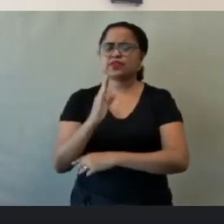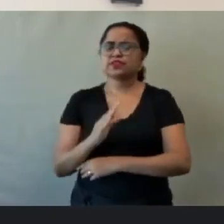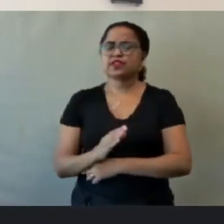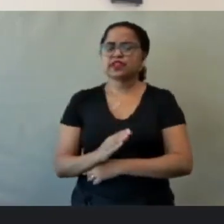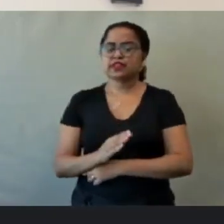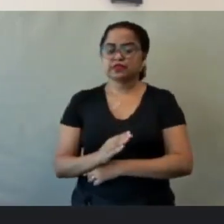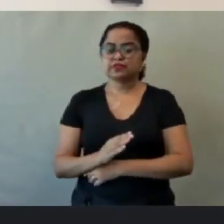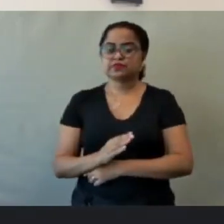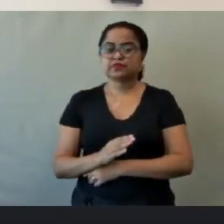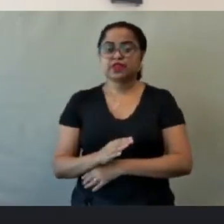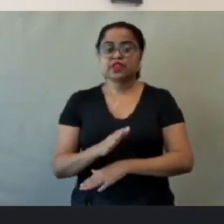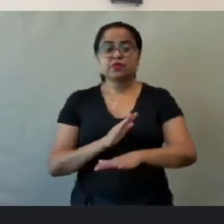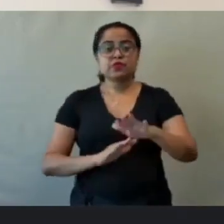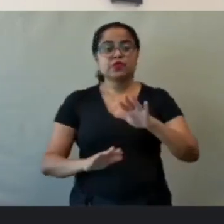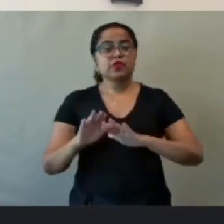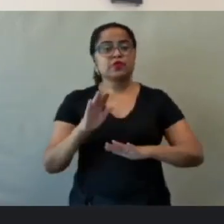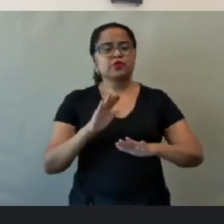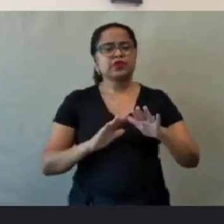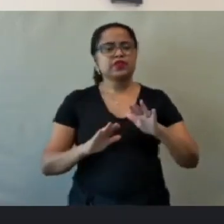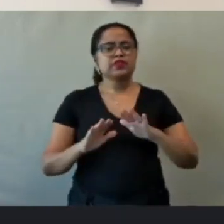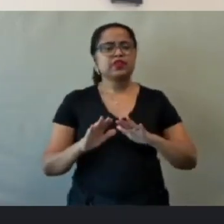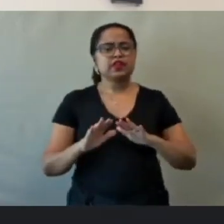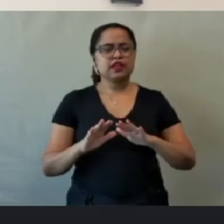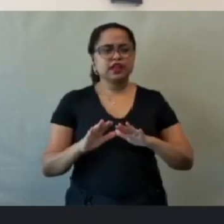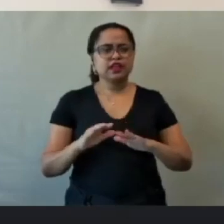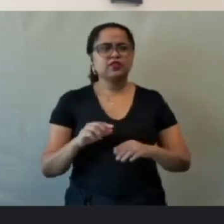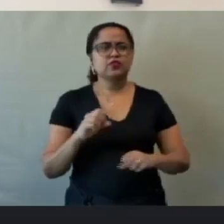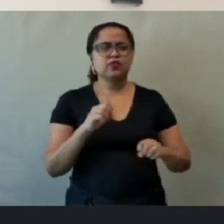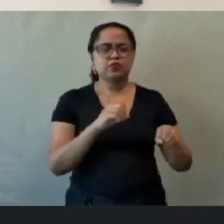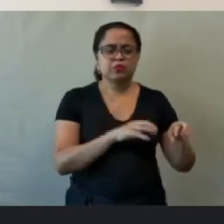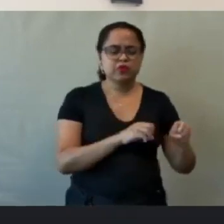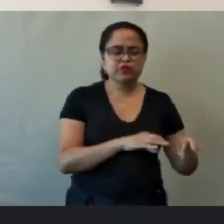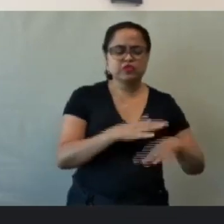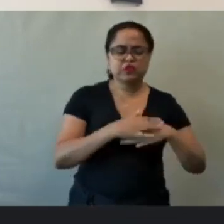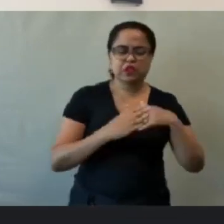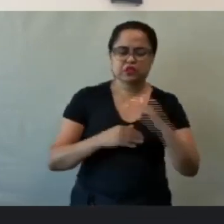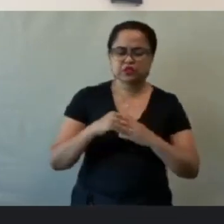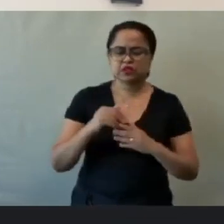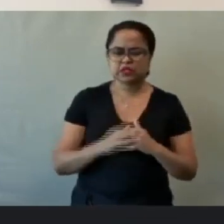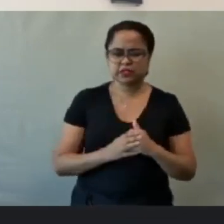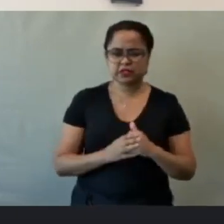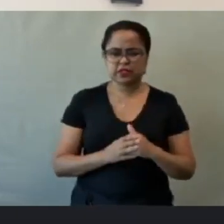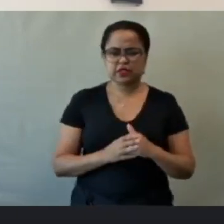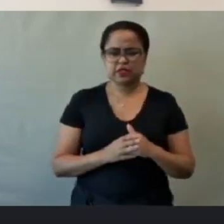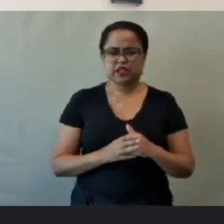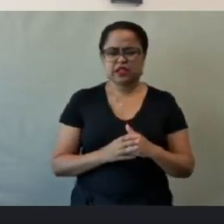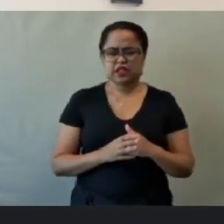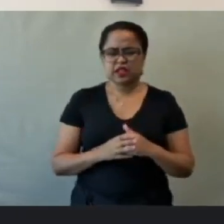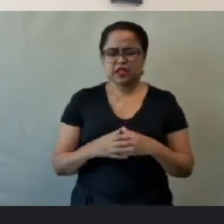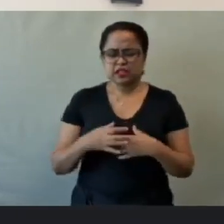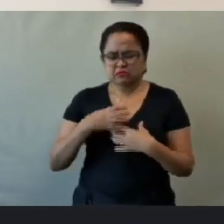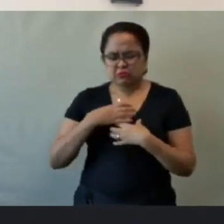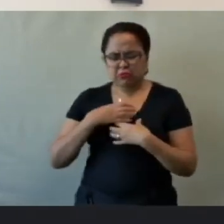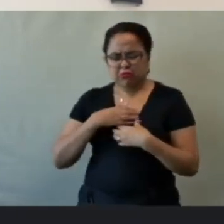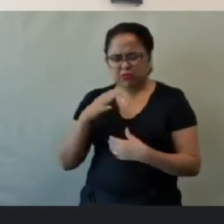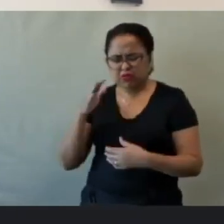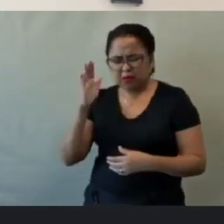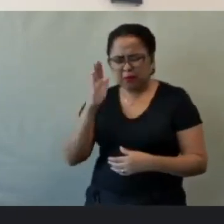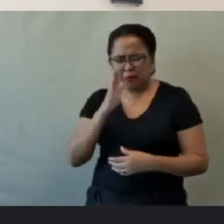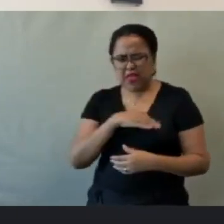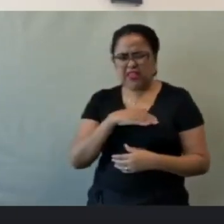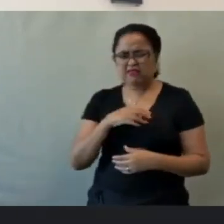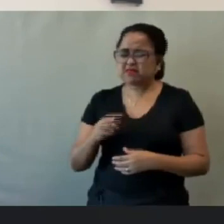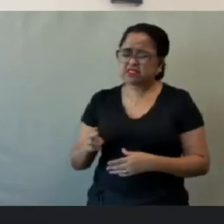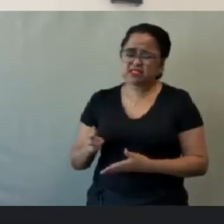enquanto profissionais de educação, porque às vezes a gente naturaliza aquelas condições péssimas de trabalho que a gente tem. Ah, sempre foi assim,